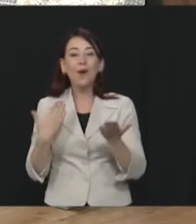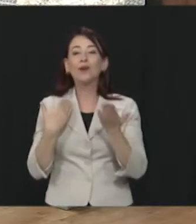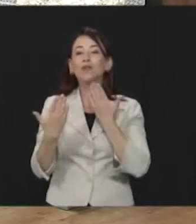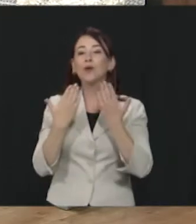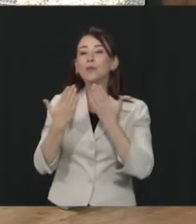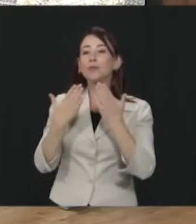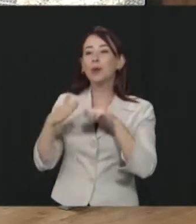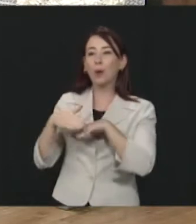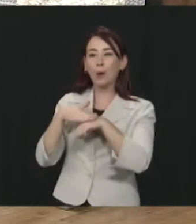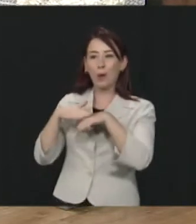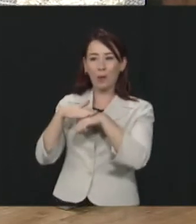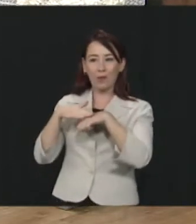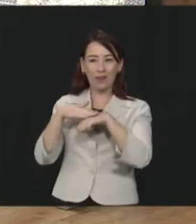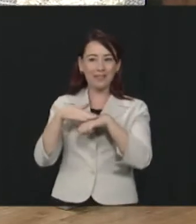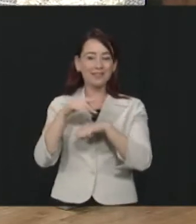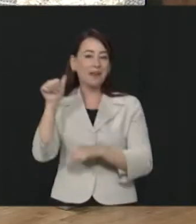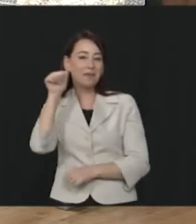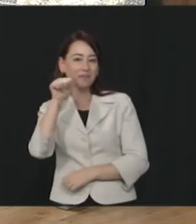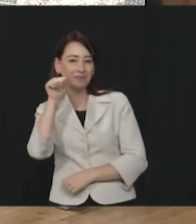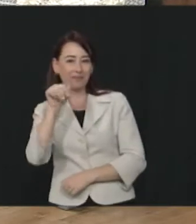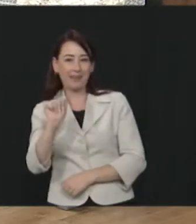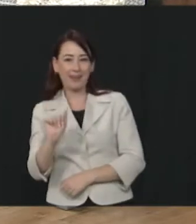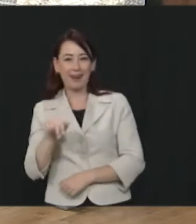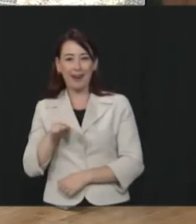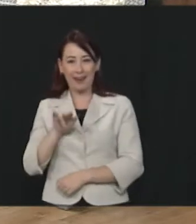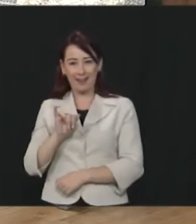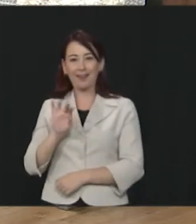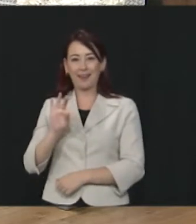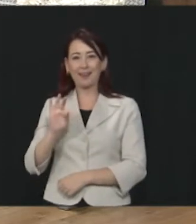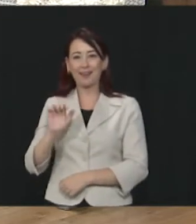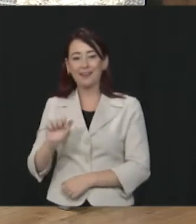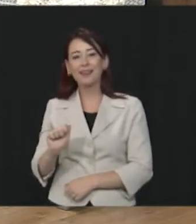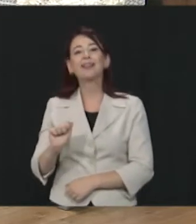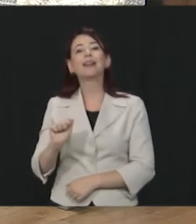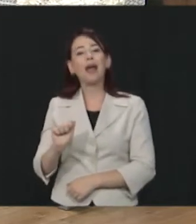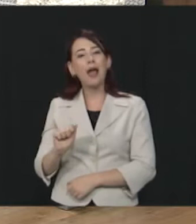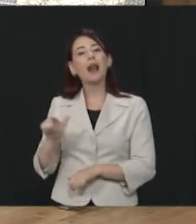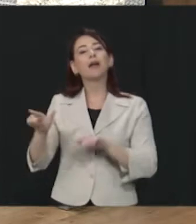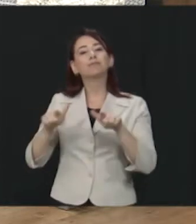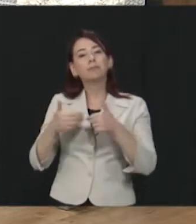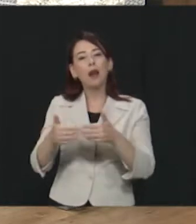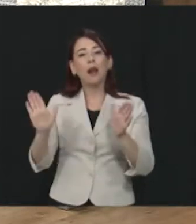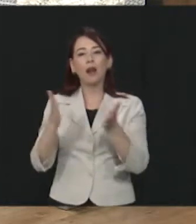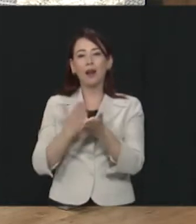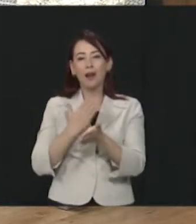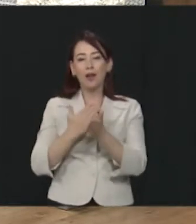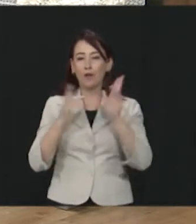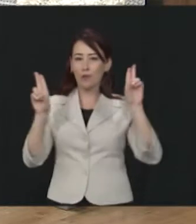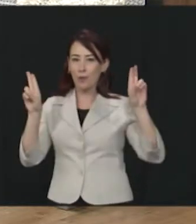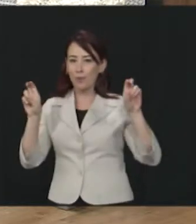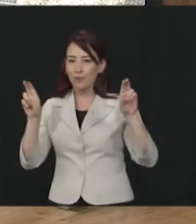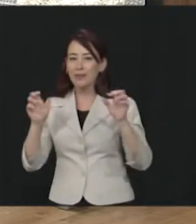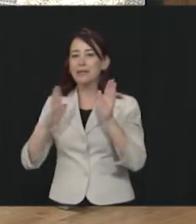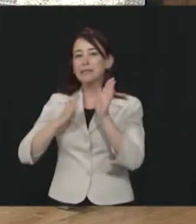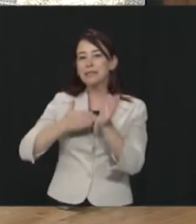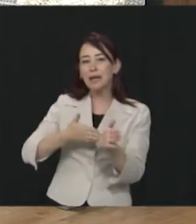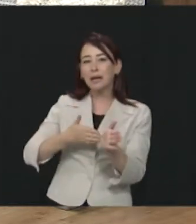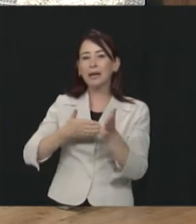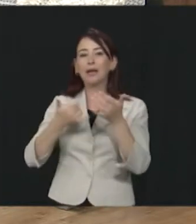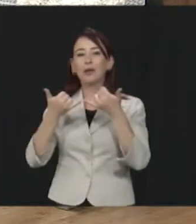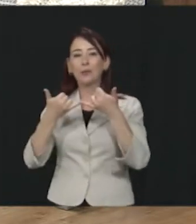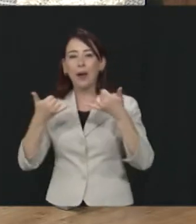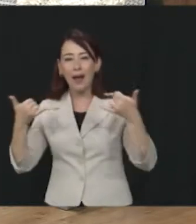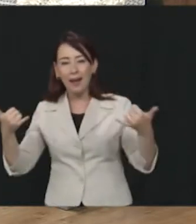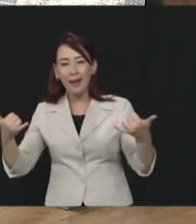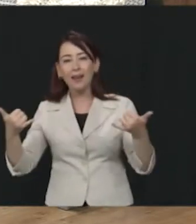dona Anita, que está lançando o livro Seguindo a Linha, Trabalhos Manuais, Tecidos pela